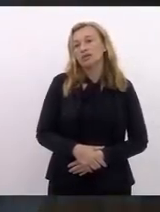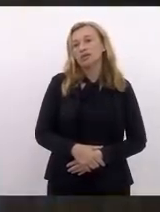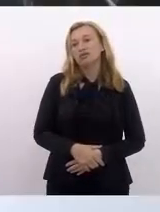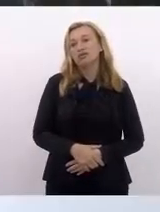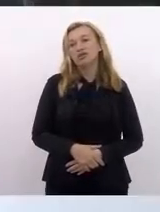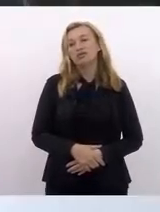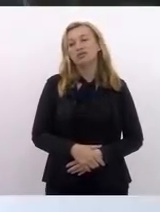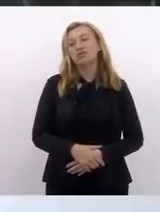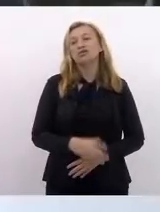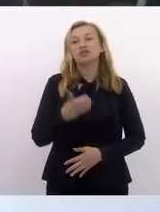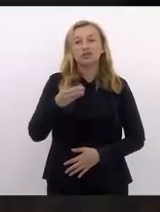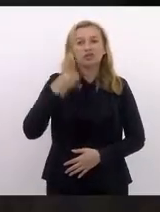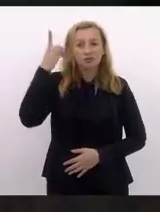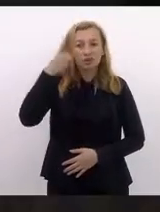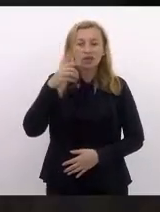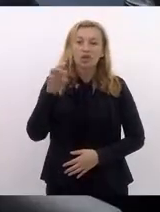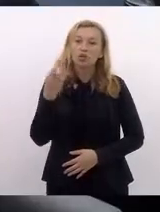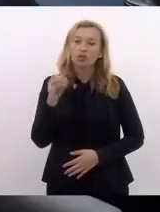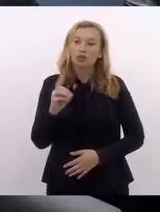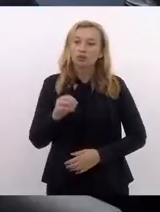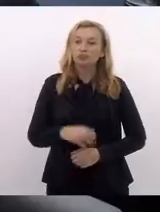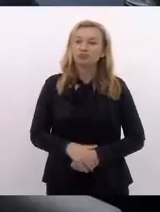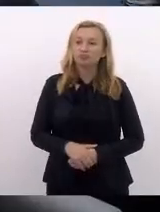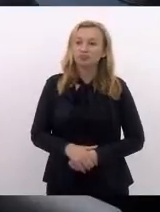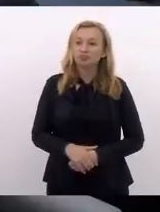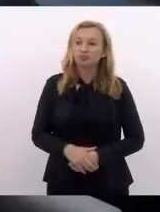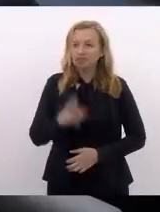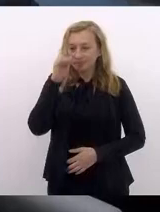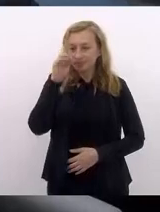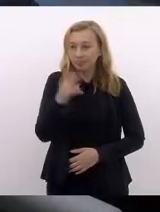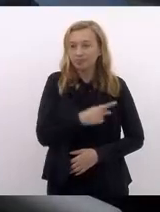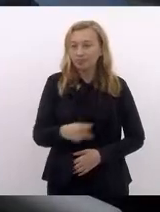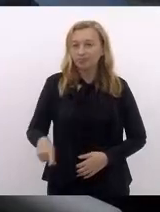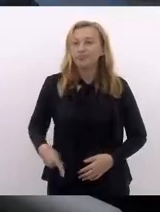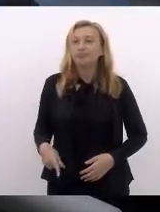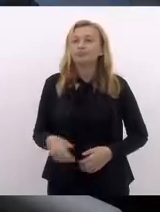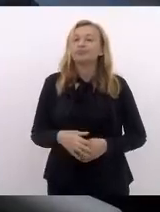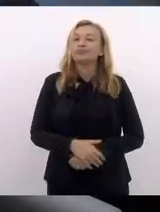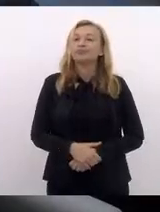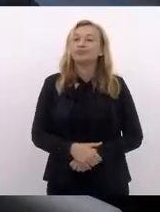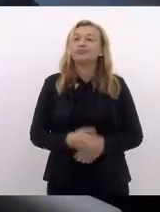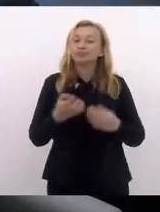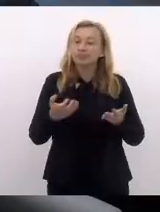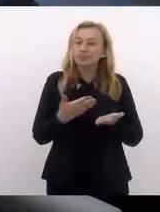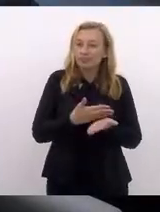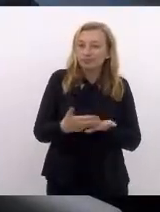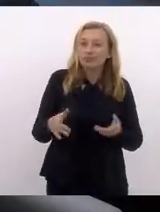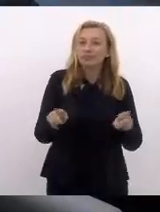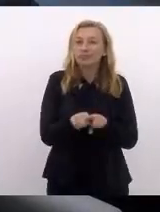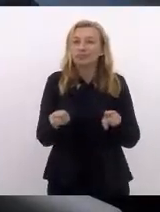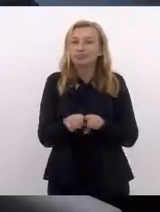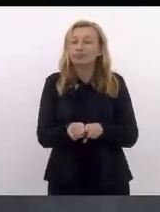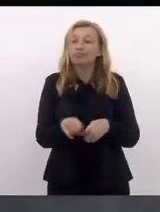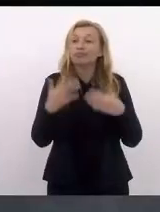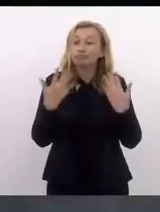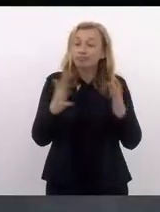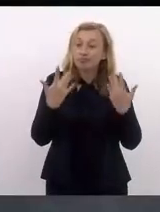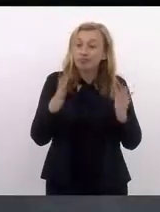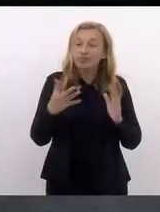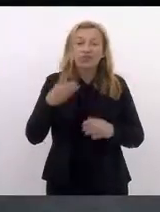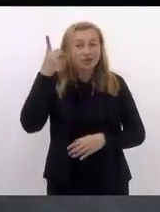o deputado Eurico Júnior senhor presidente eu queria iniciar também saudando